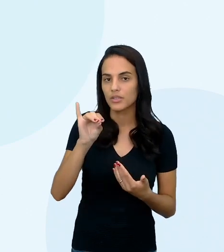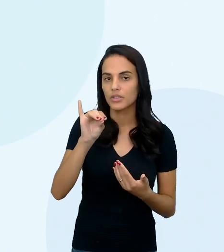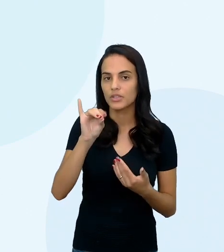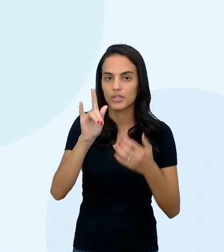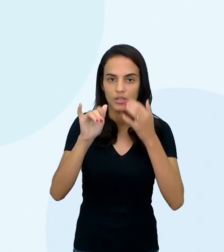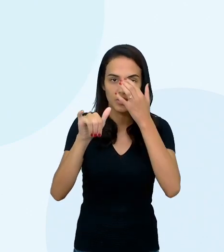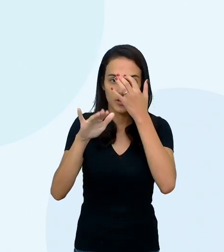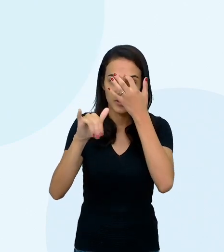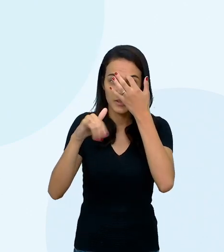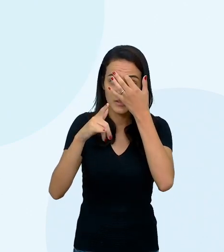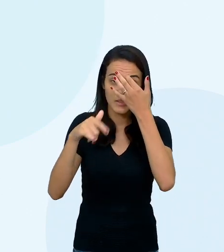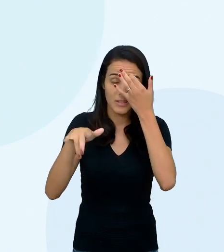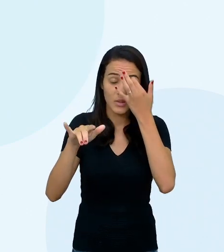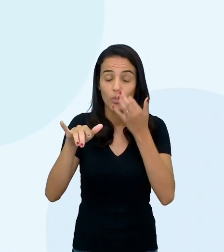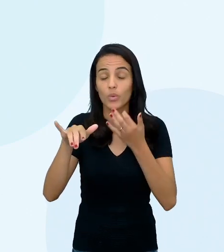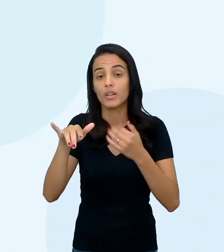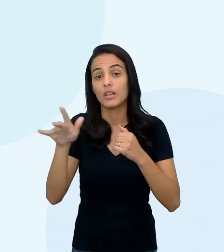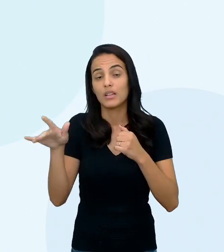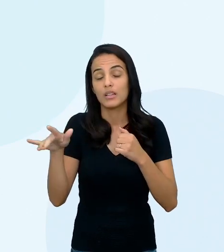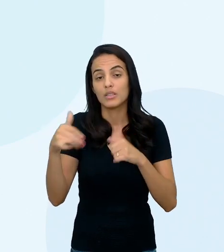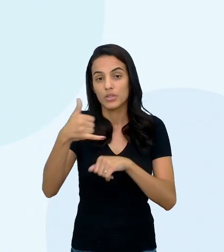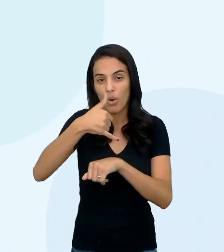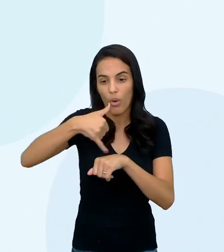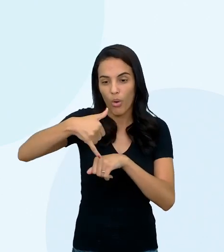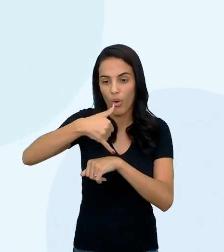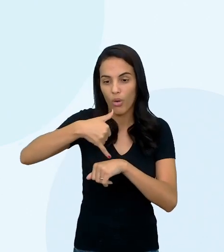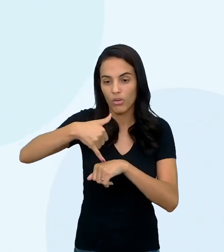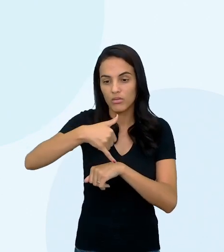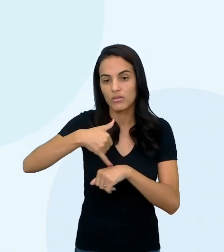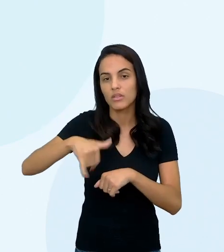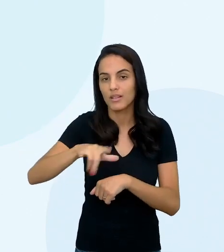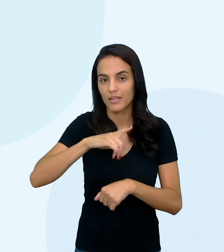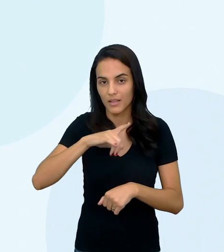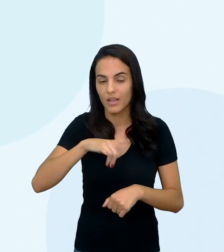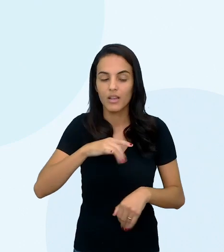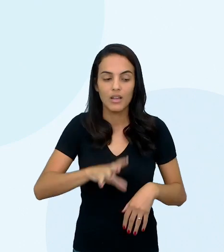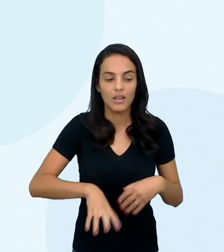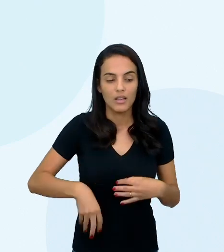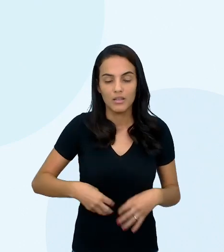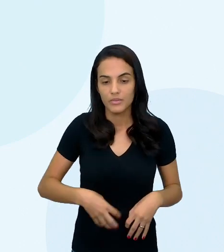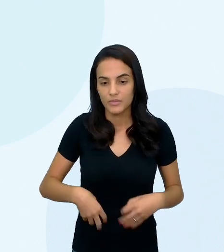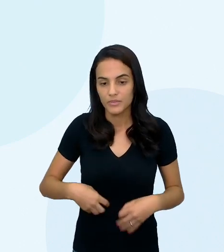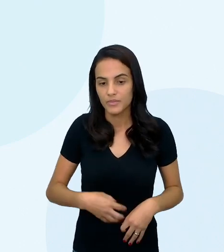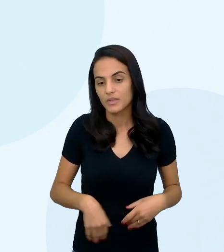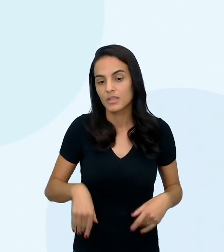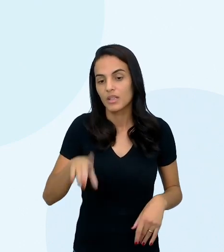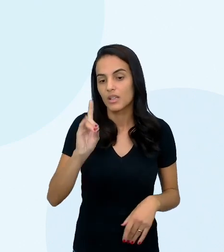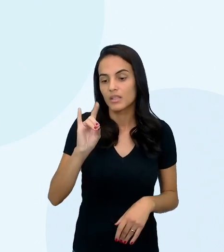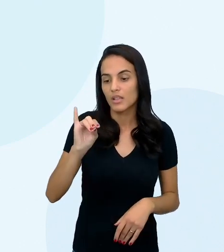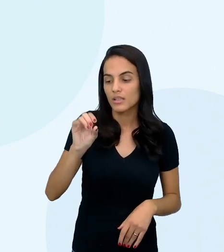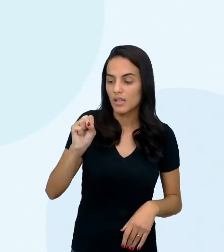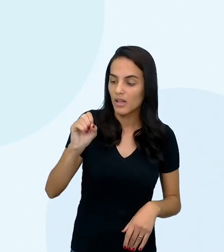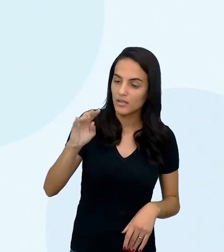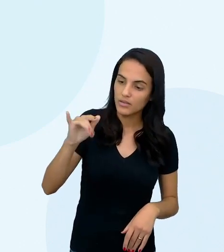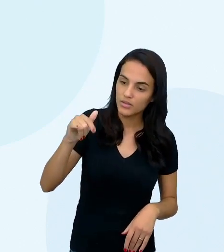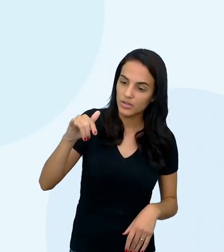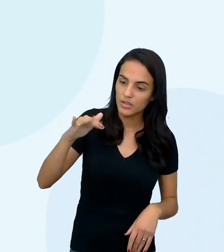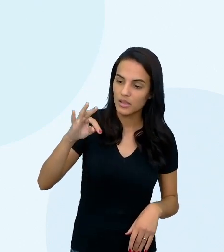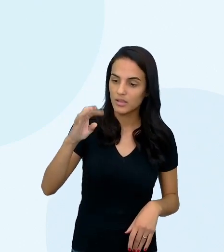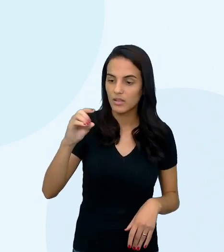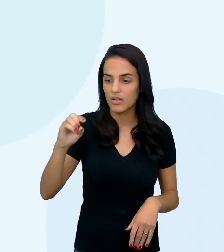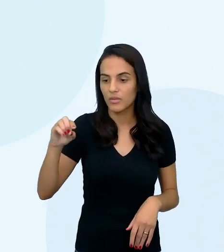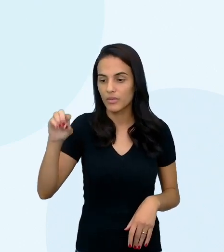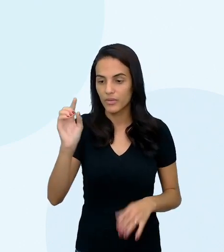de gorduras, né? De lipídios, a gente vai ter aí no intestino. Então, ali é a digestão final de diversos